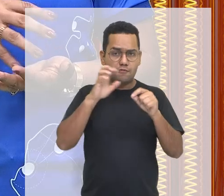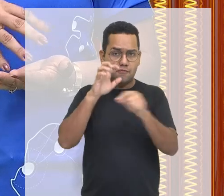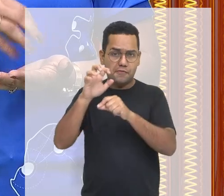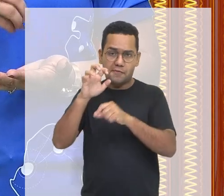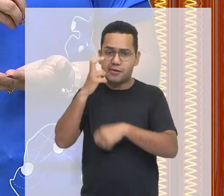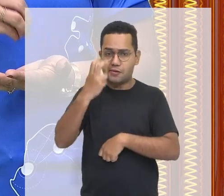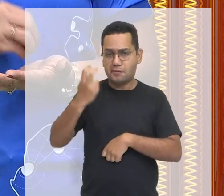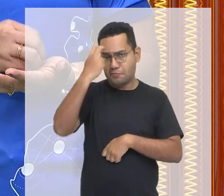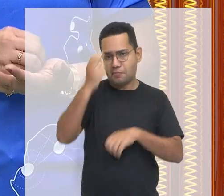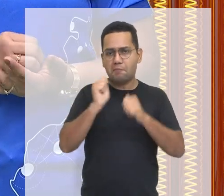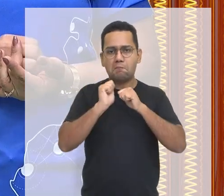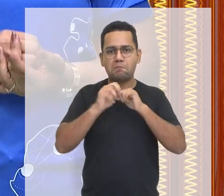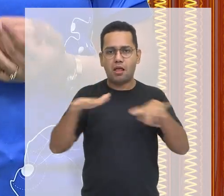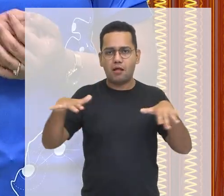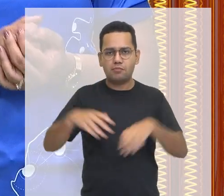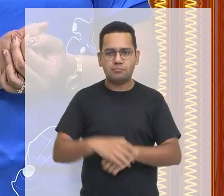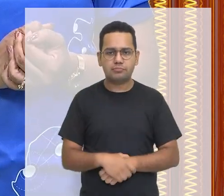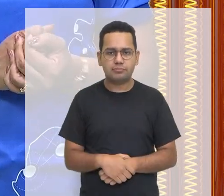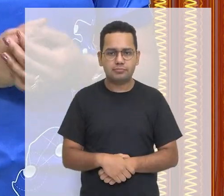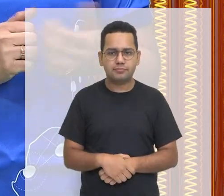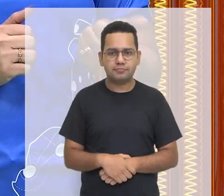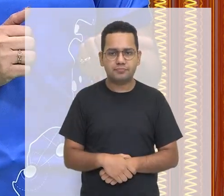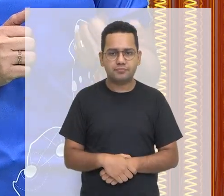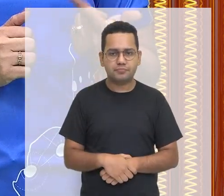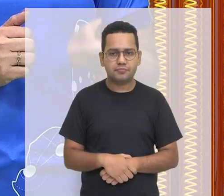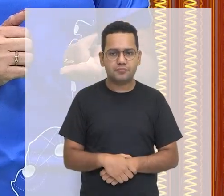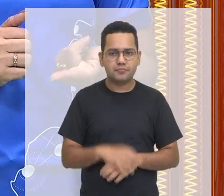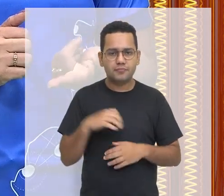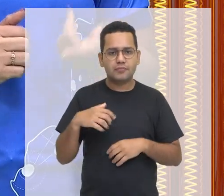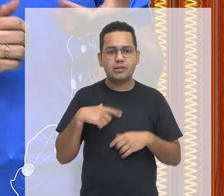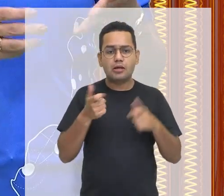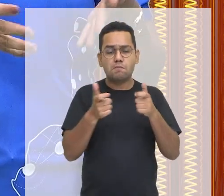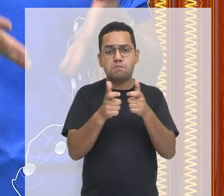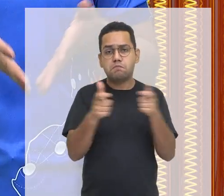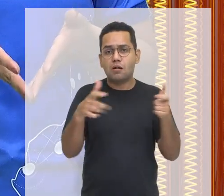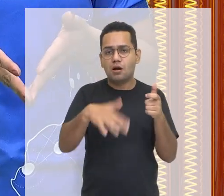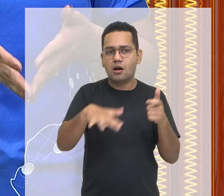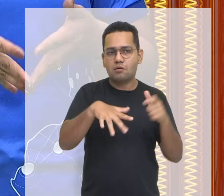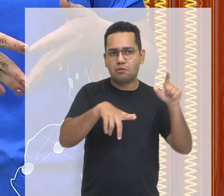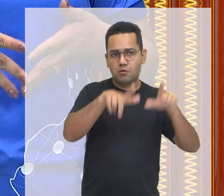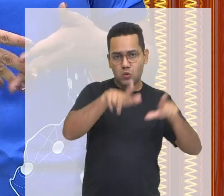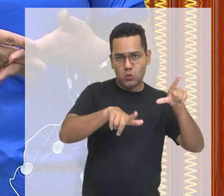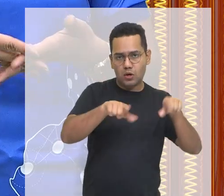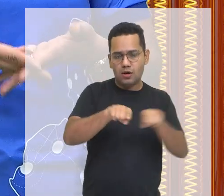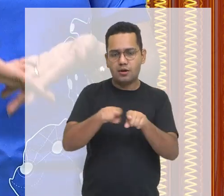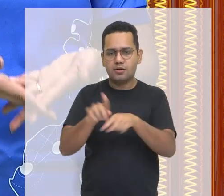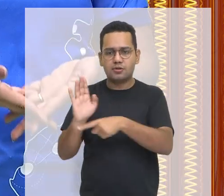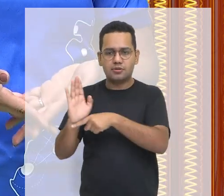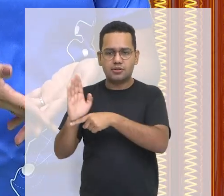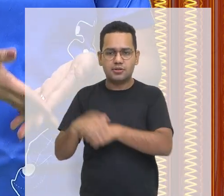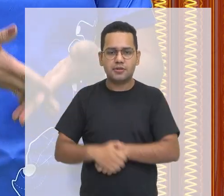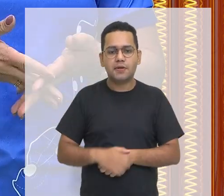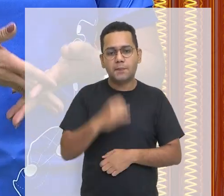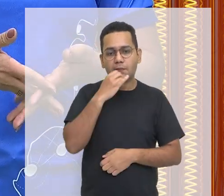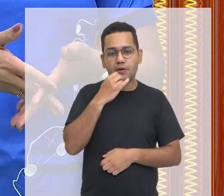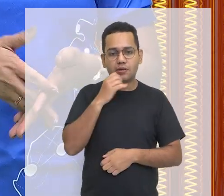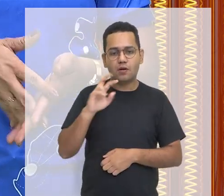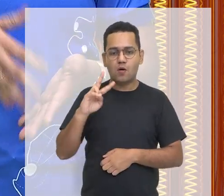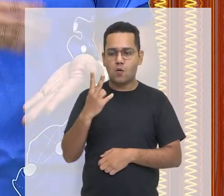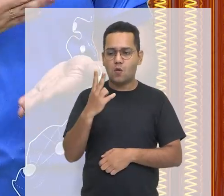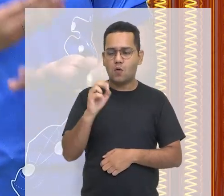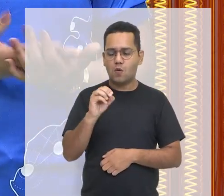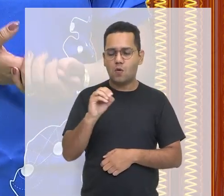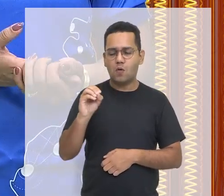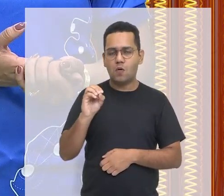observar que temos ali a expansão das indústrias de televisão e cinema, especialmente Hollywood, né, que vai